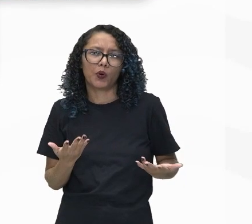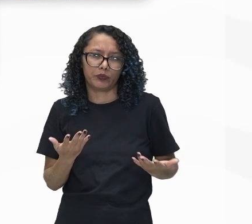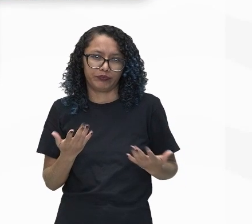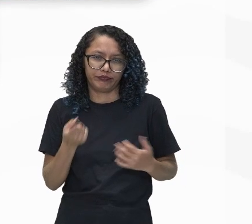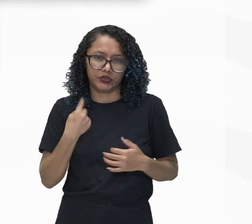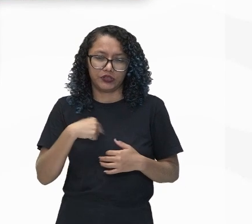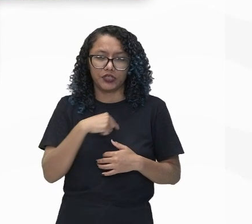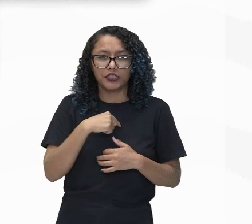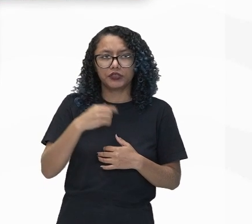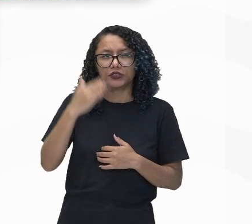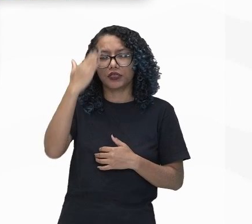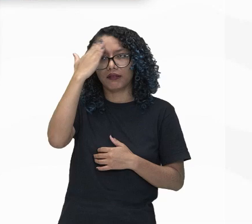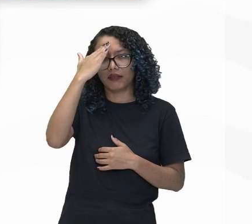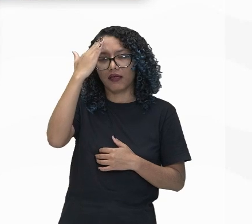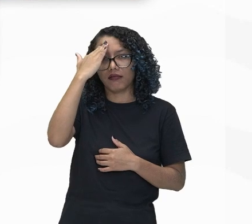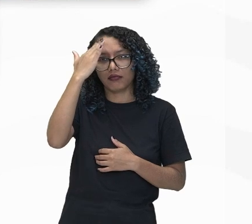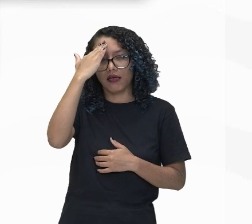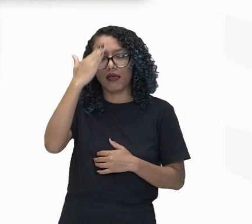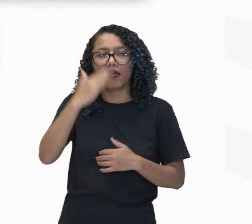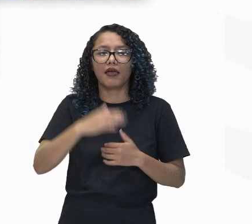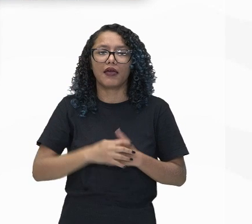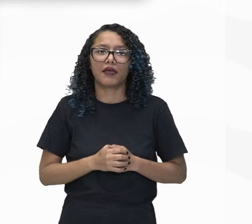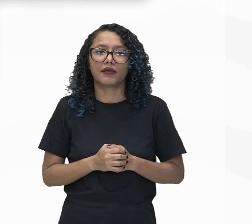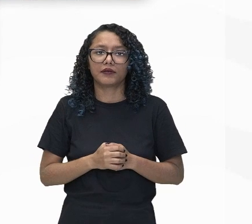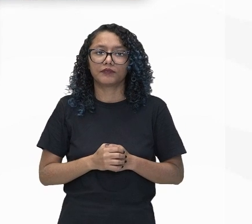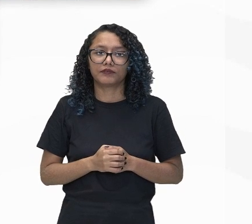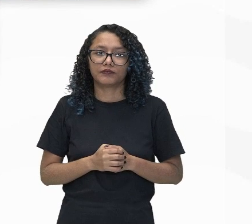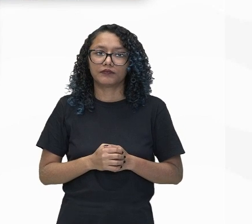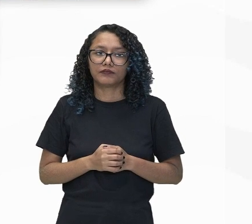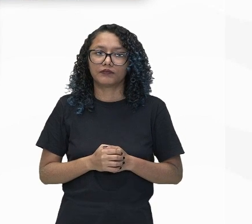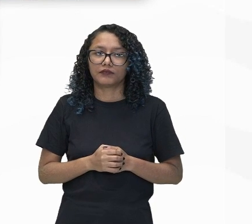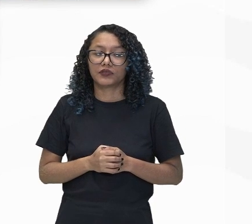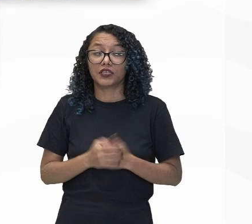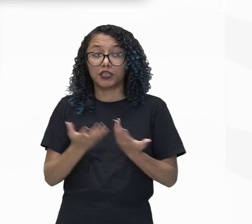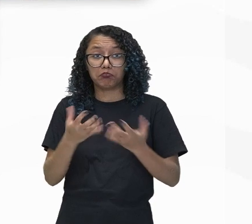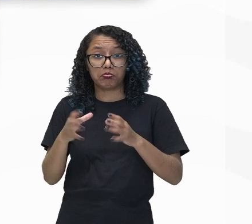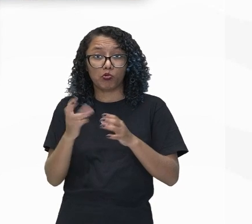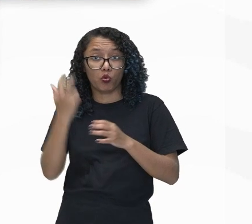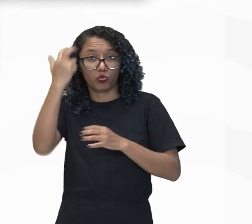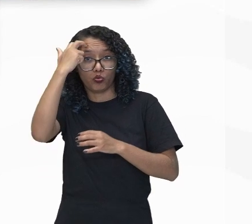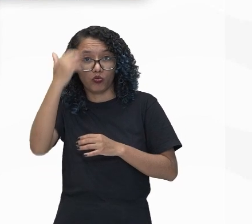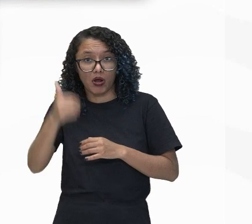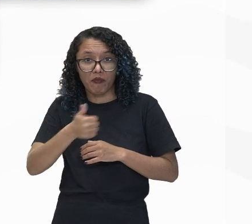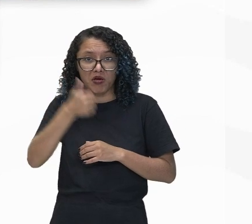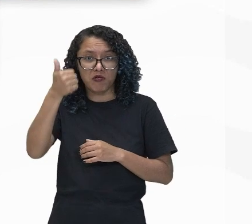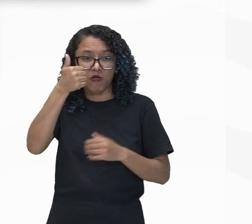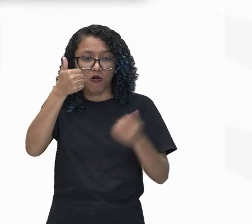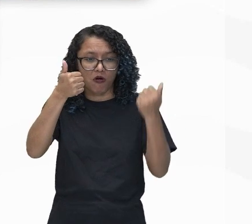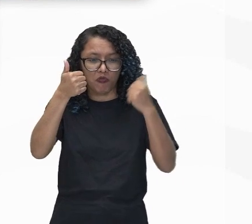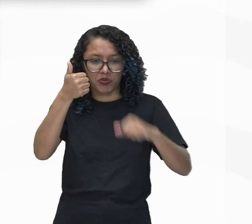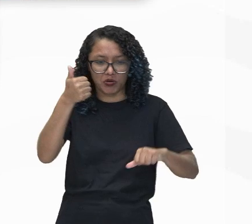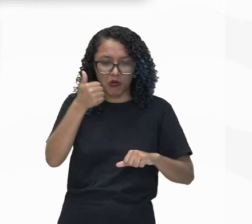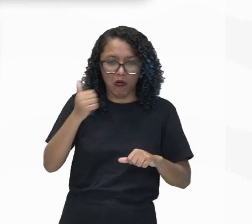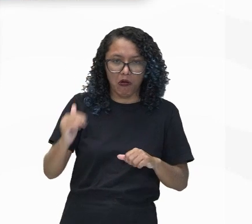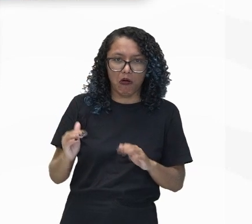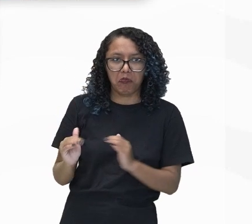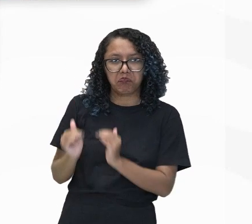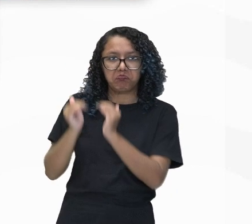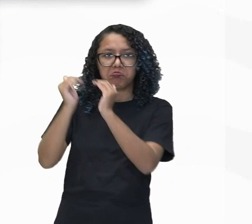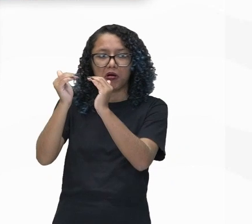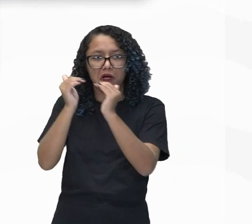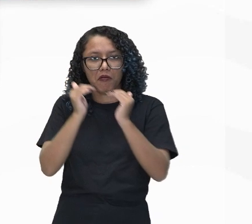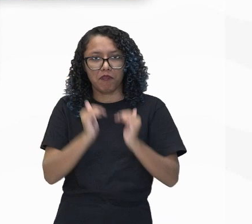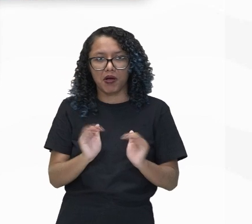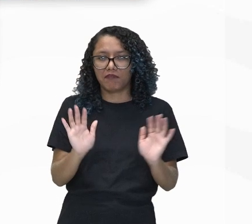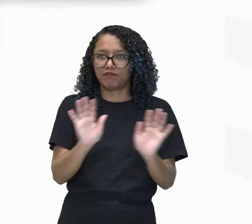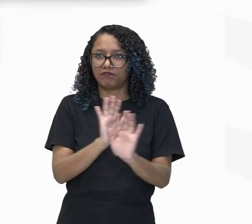possa entender, então, que não existe cultura melhor ou pior, inferior ou superior. Né? Aqui